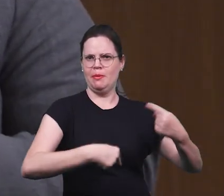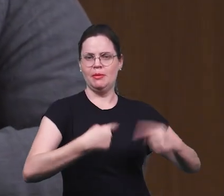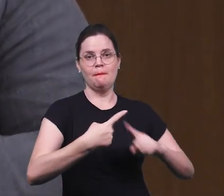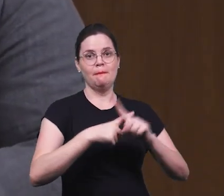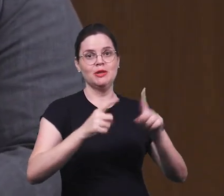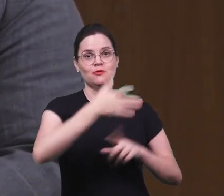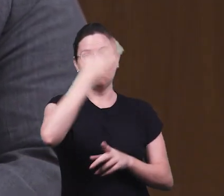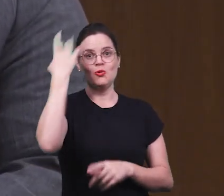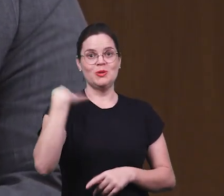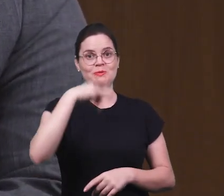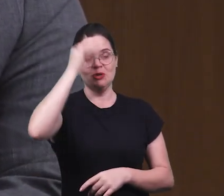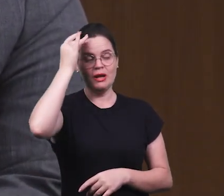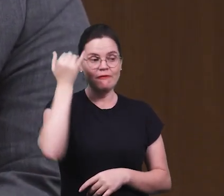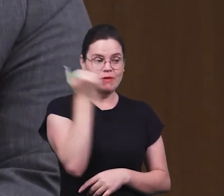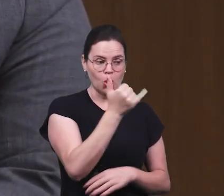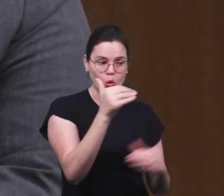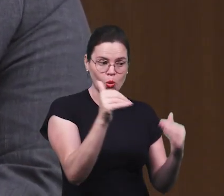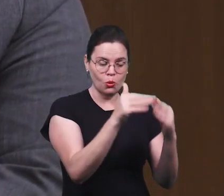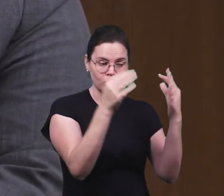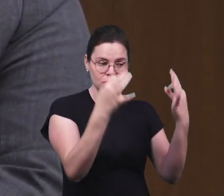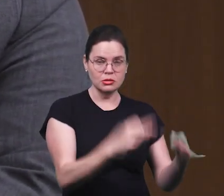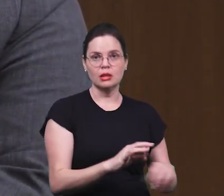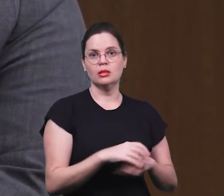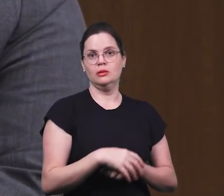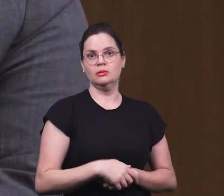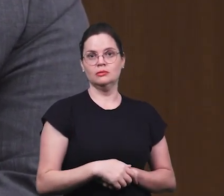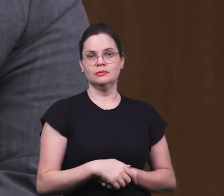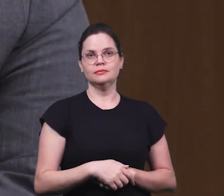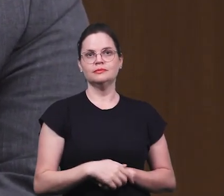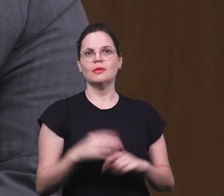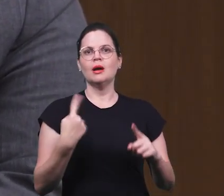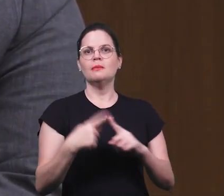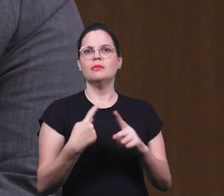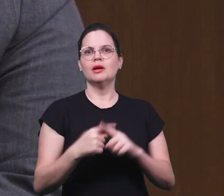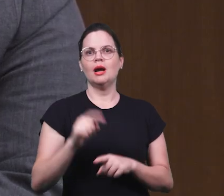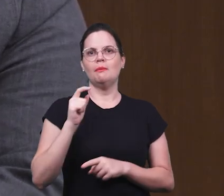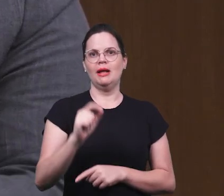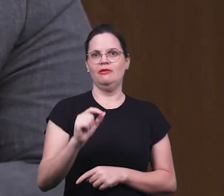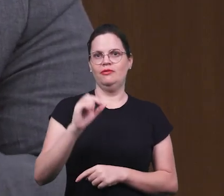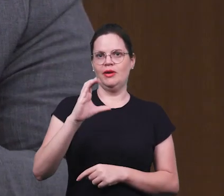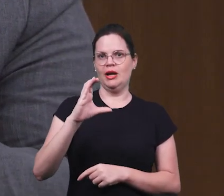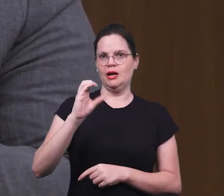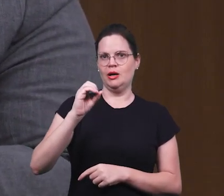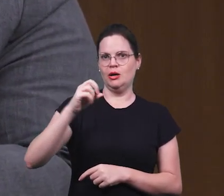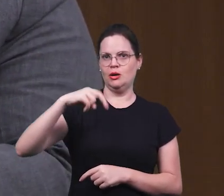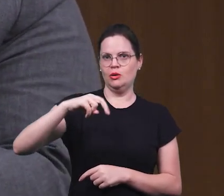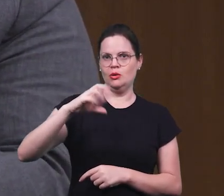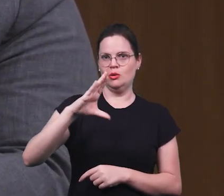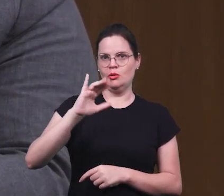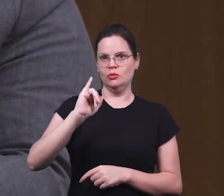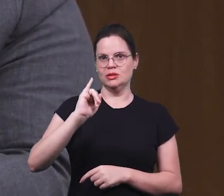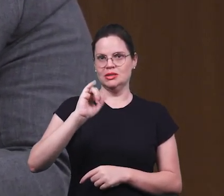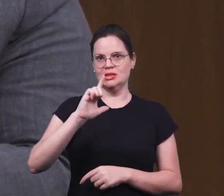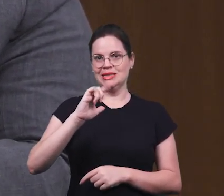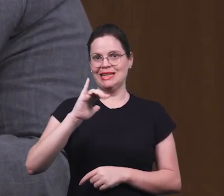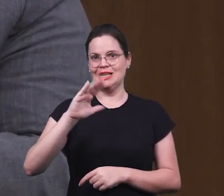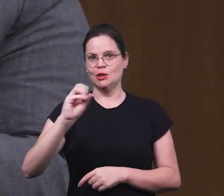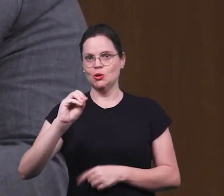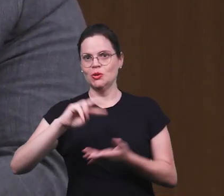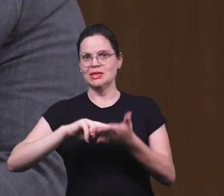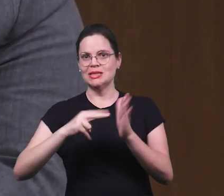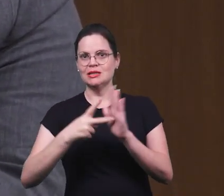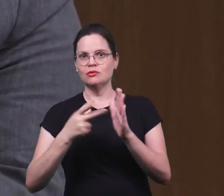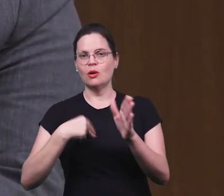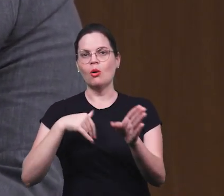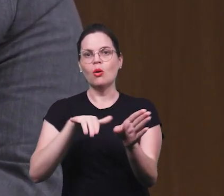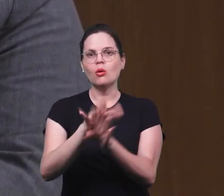Santo. A palavra concílio, ela tem a mesma origem de conselho, né? Então, a igreja se reuniu ali para deliberar, para definir